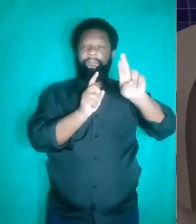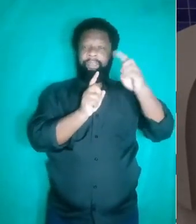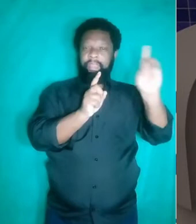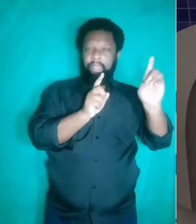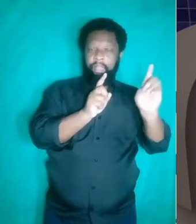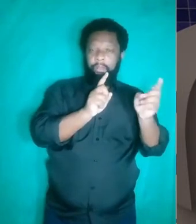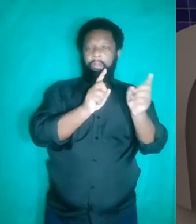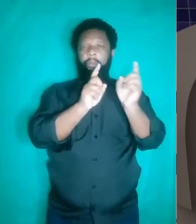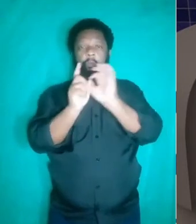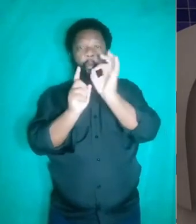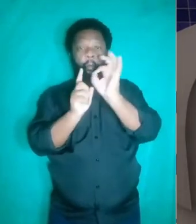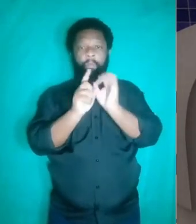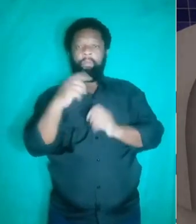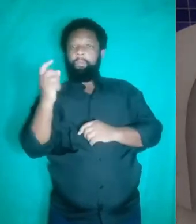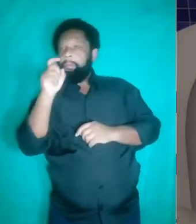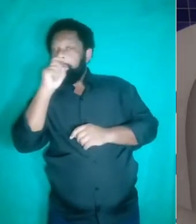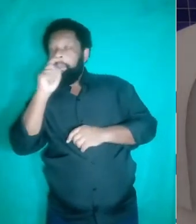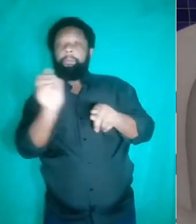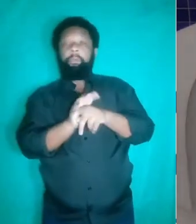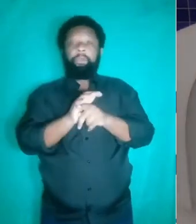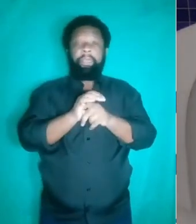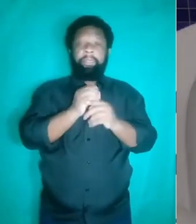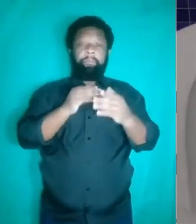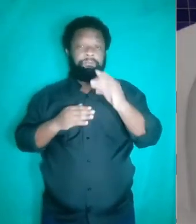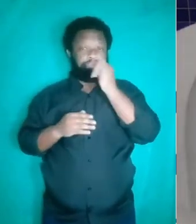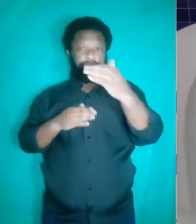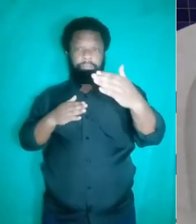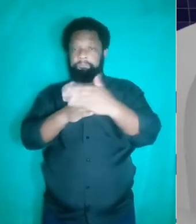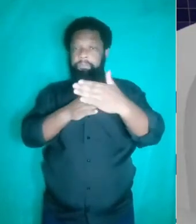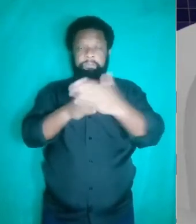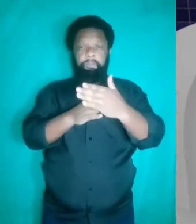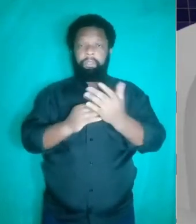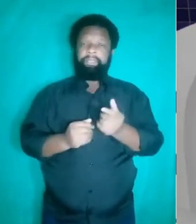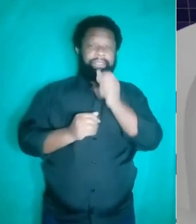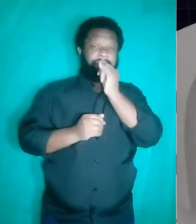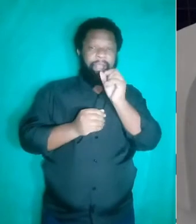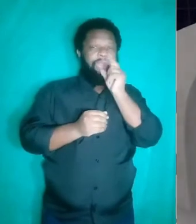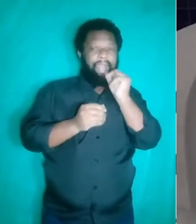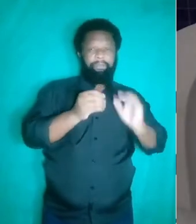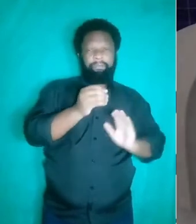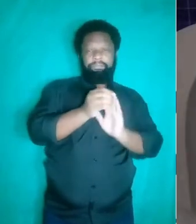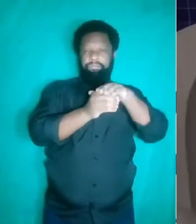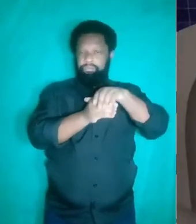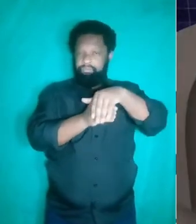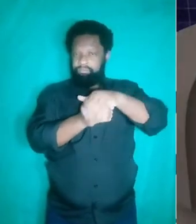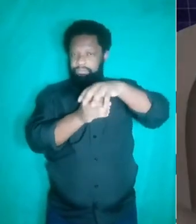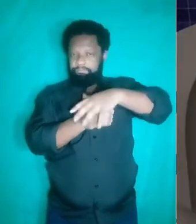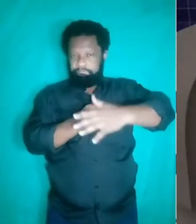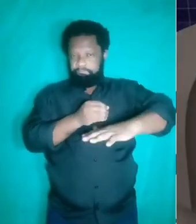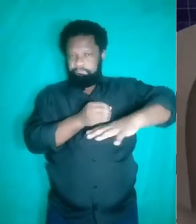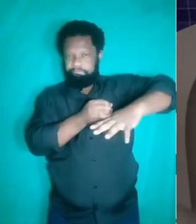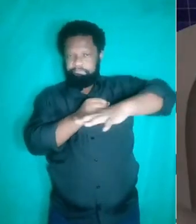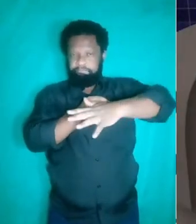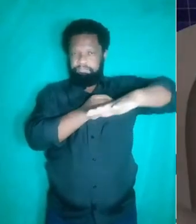né, desligado, inverno, ele é de um material isolante. Então, você tem aqui, ó, entra a água